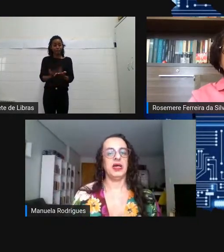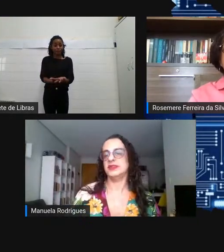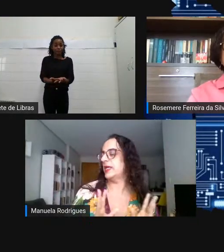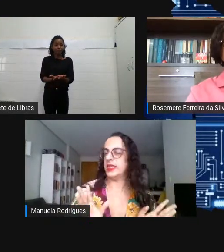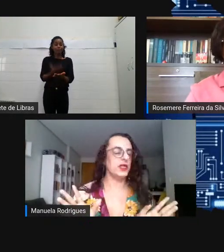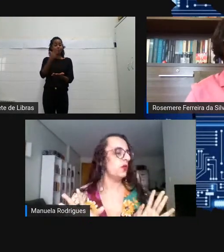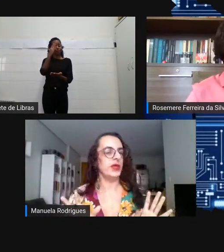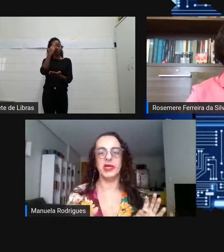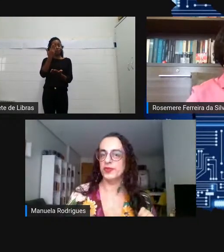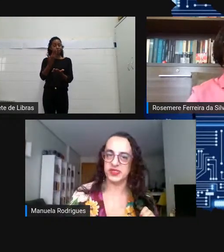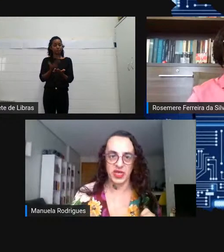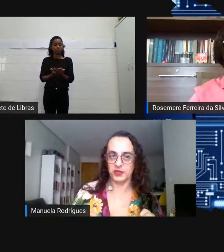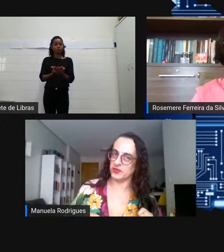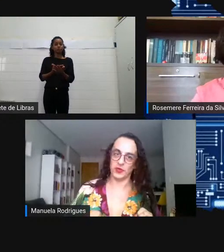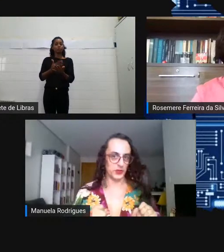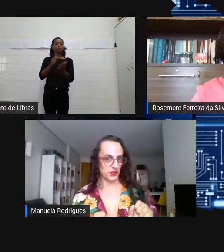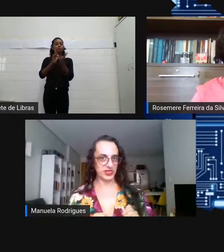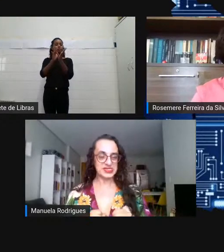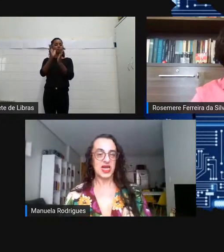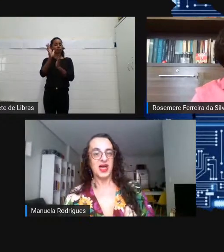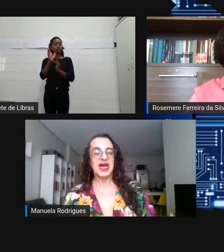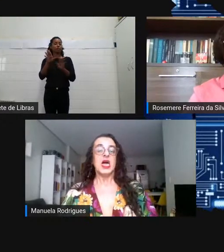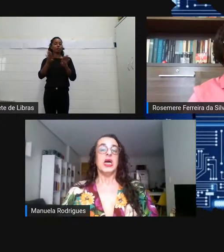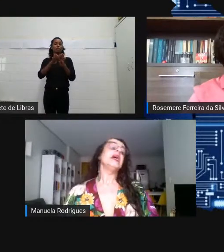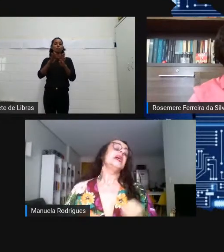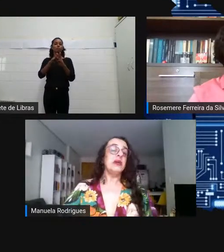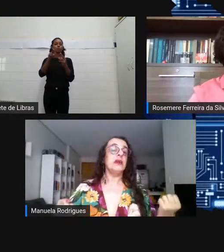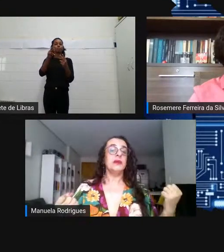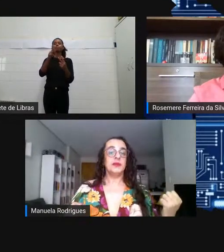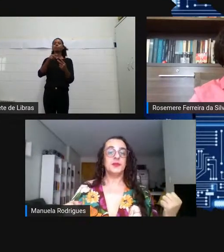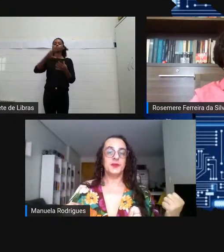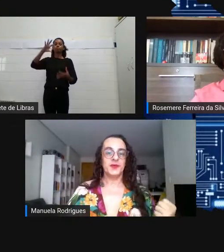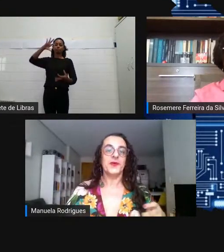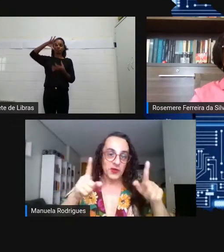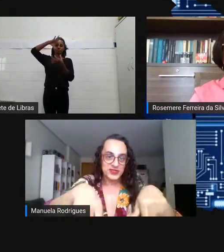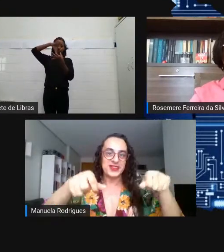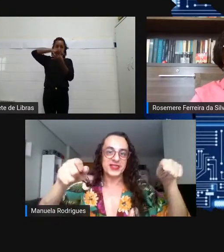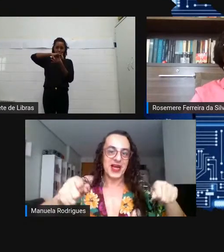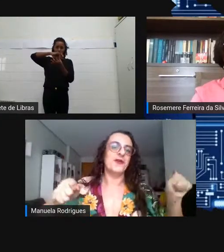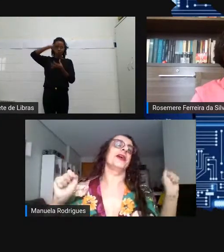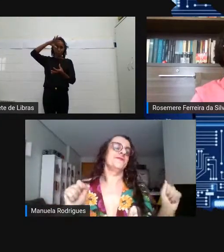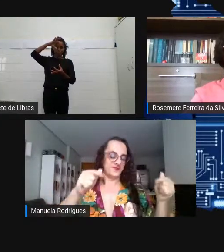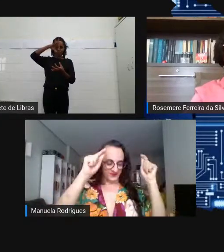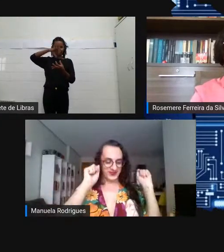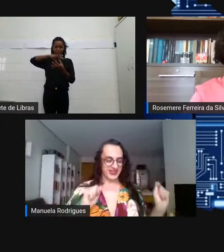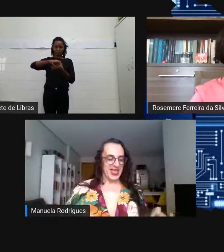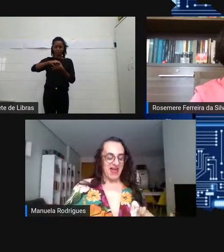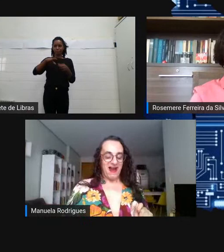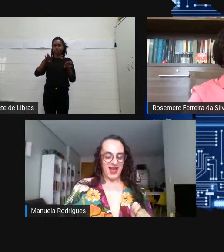a 70%, 80% dos autores. E ocidental. E ocidental,